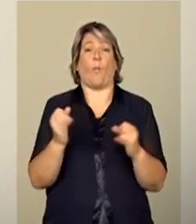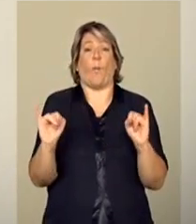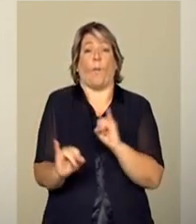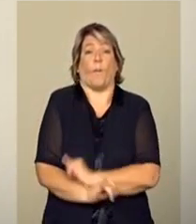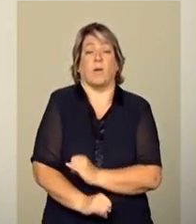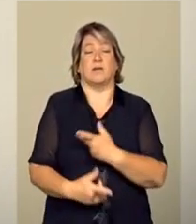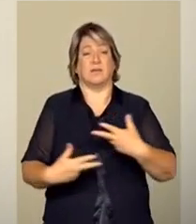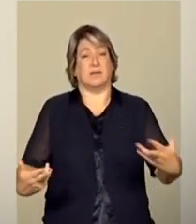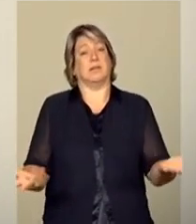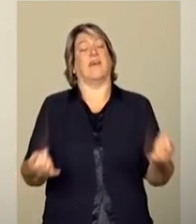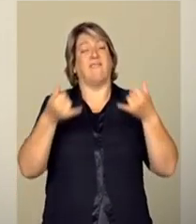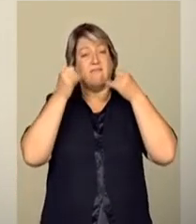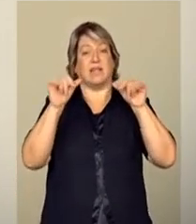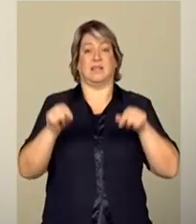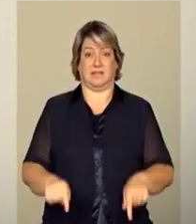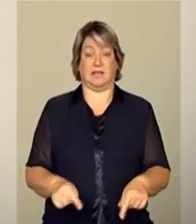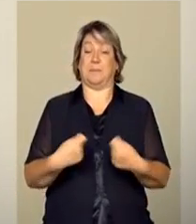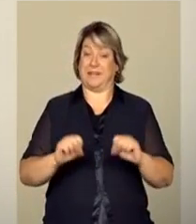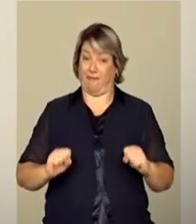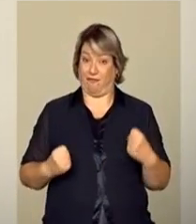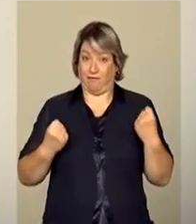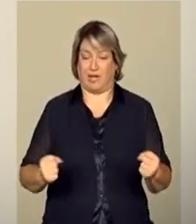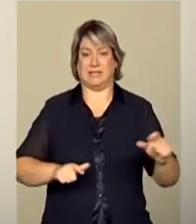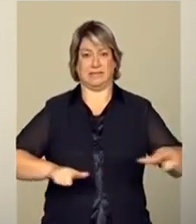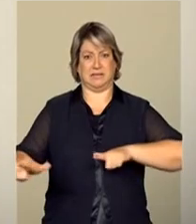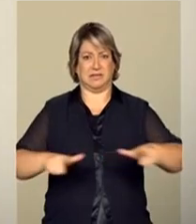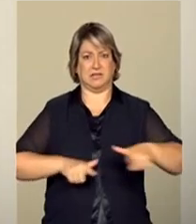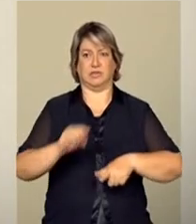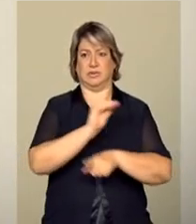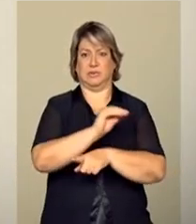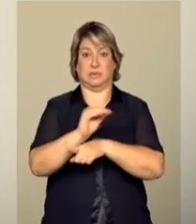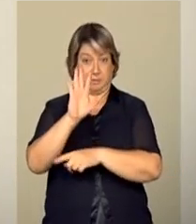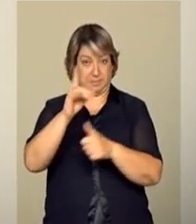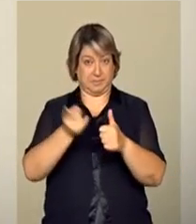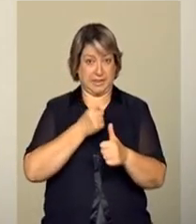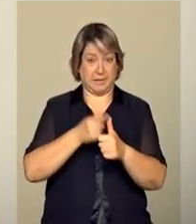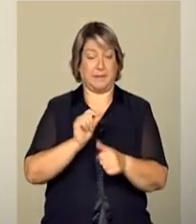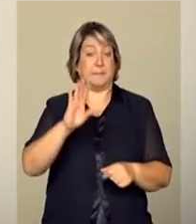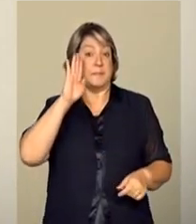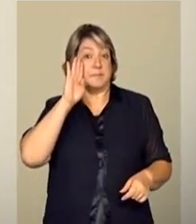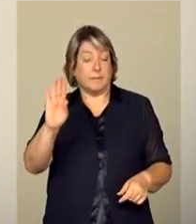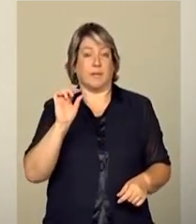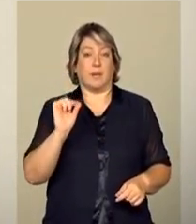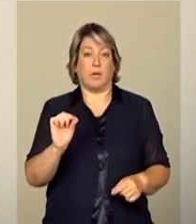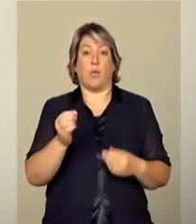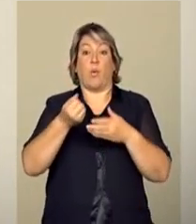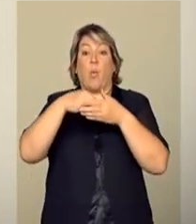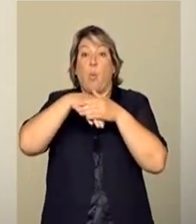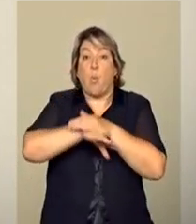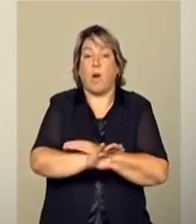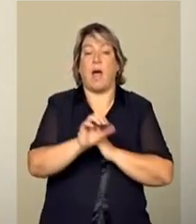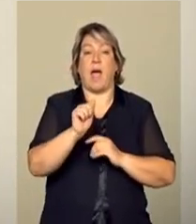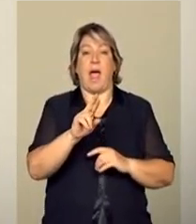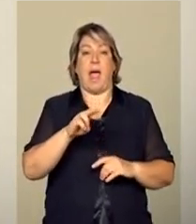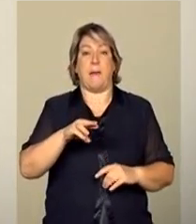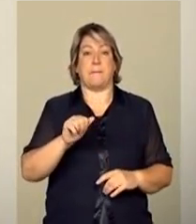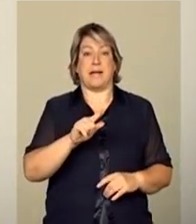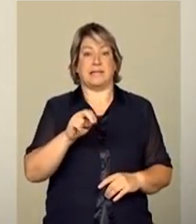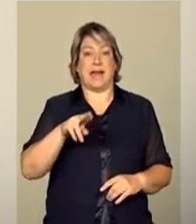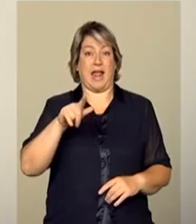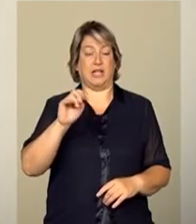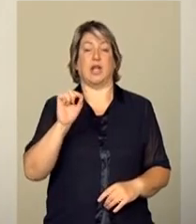E para isso é necessário uma forte ação estruturante primeiro que priorize armazenagem e a silagem